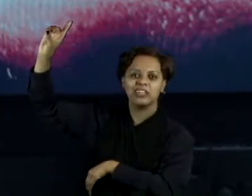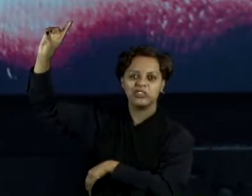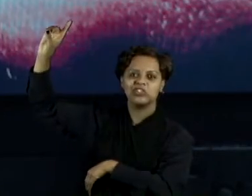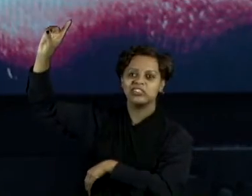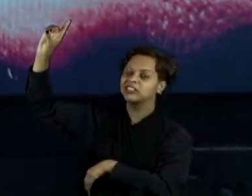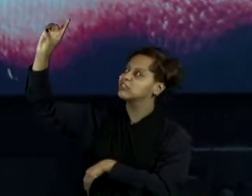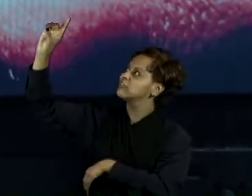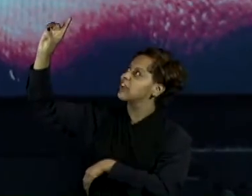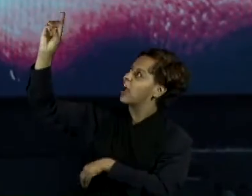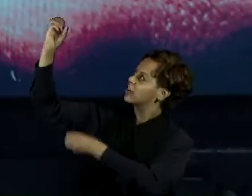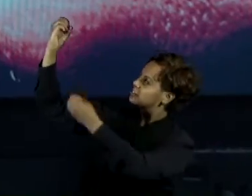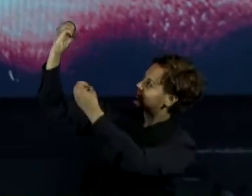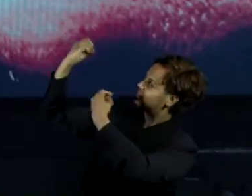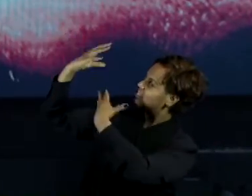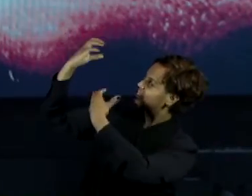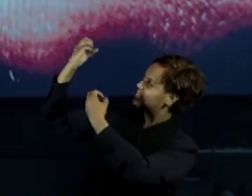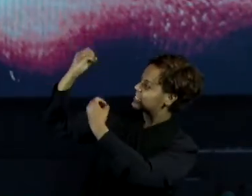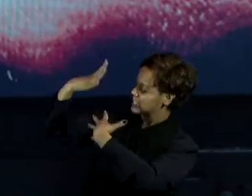avanço,